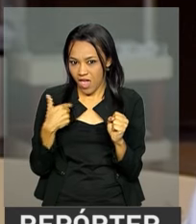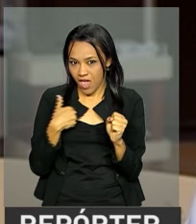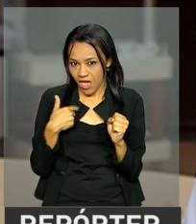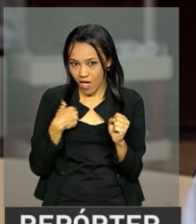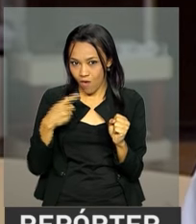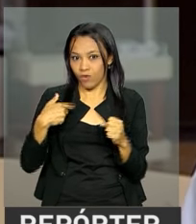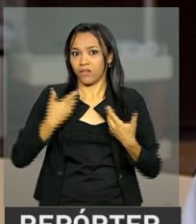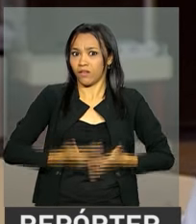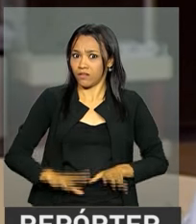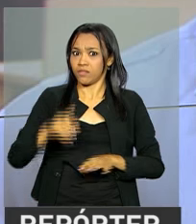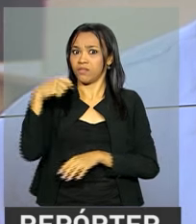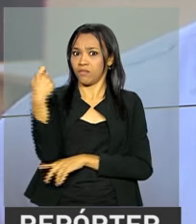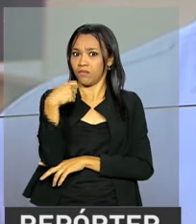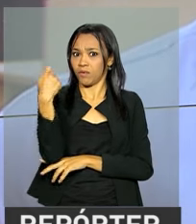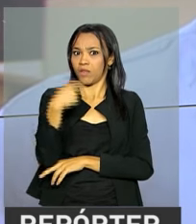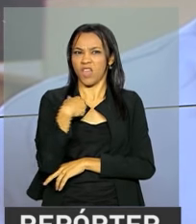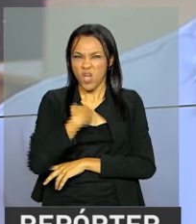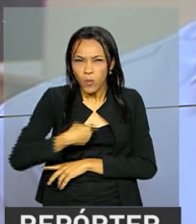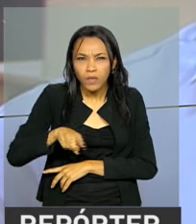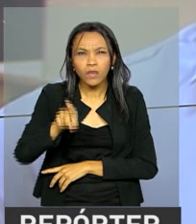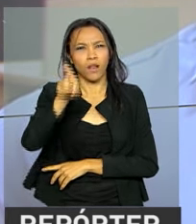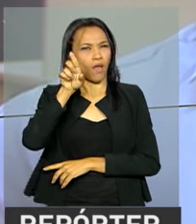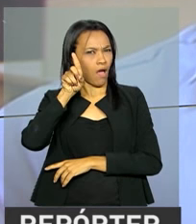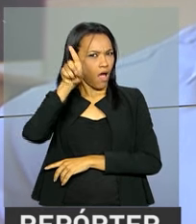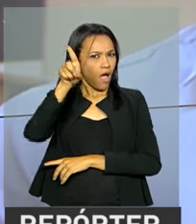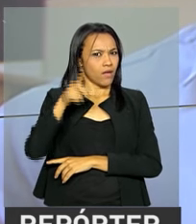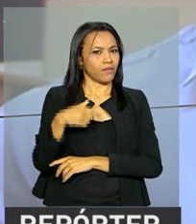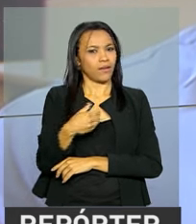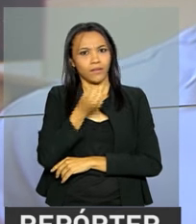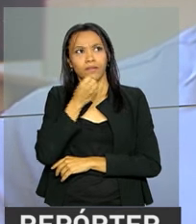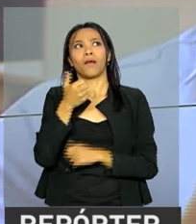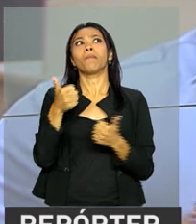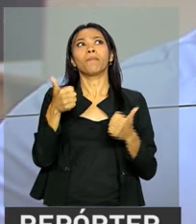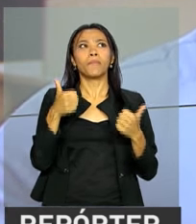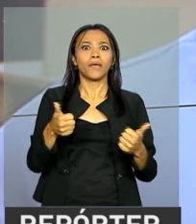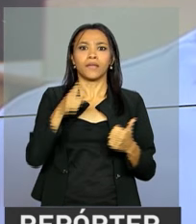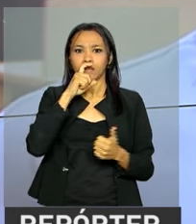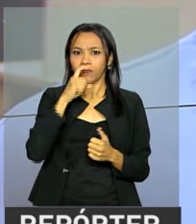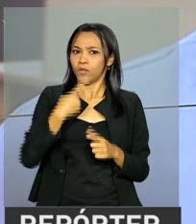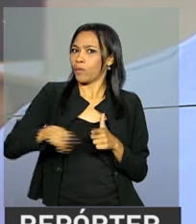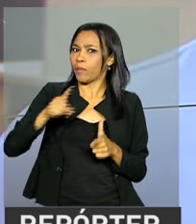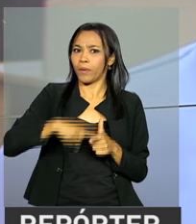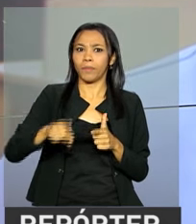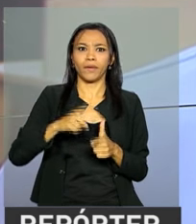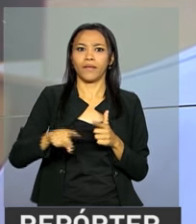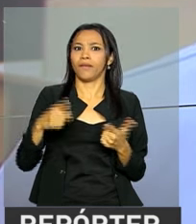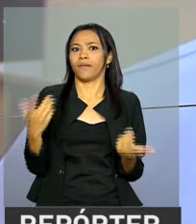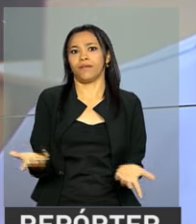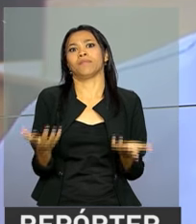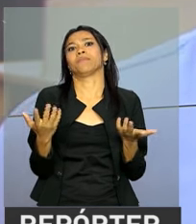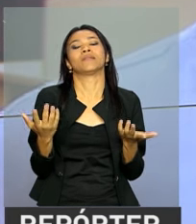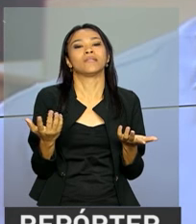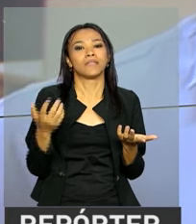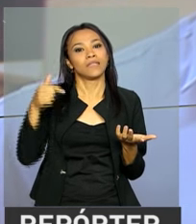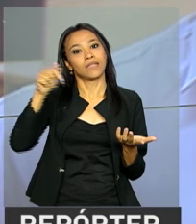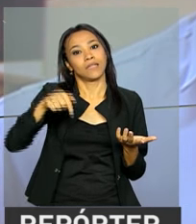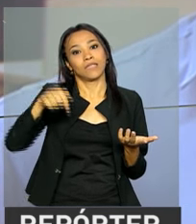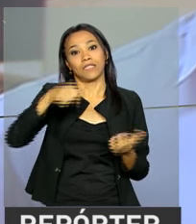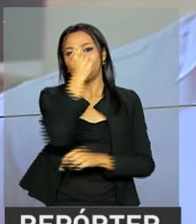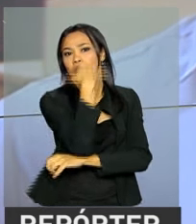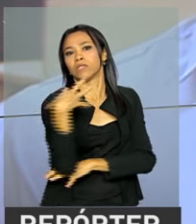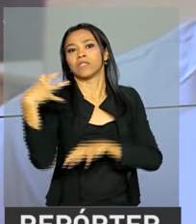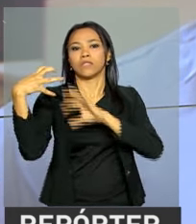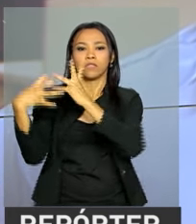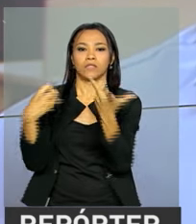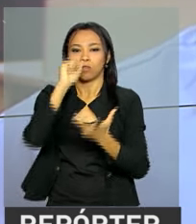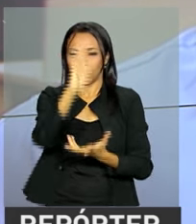gaúcho tenho coragem de enfrentar essa fraca por lá ainda bem que frio não é problema e no nosso ensolarado cerrado brasileiro então